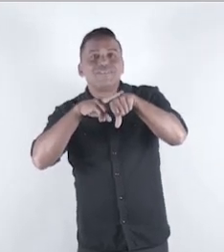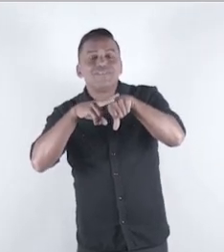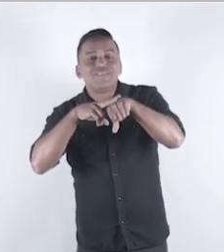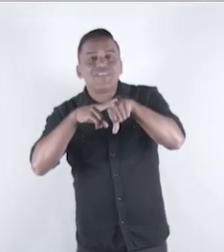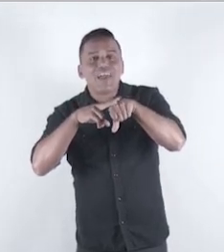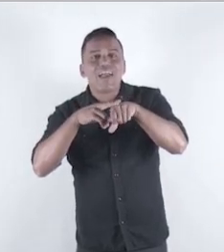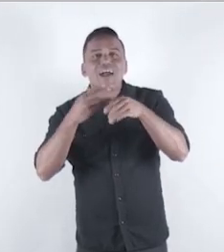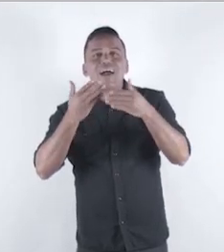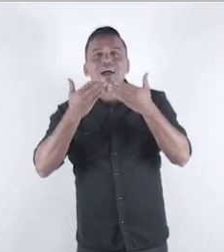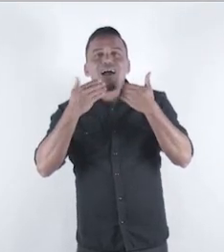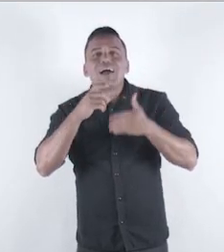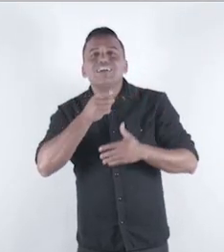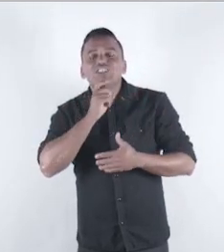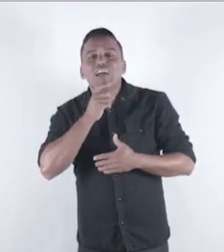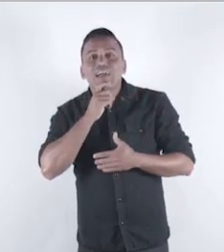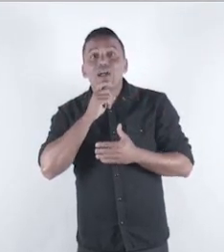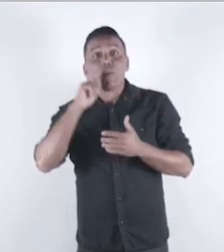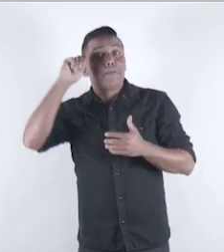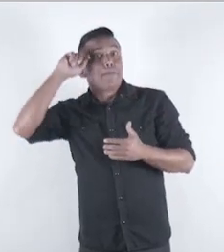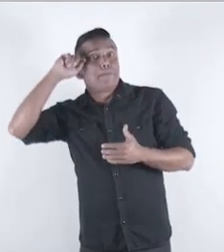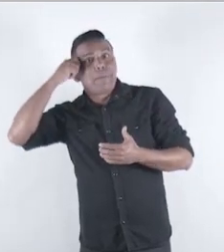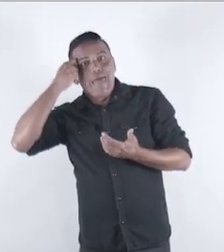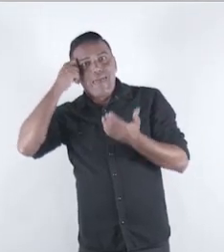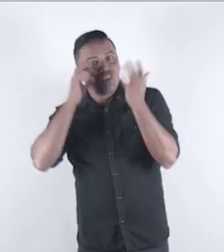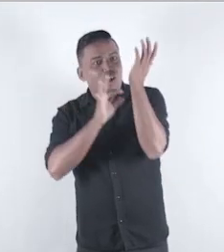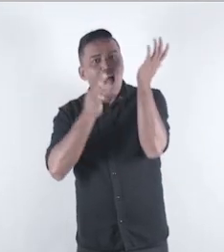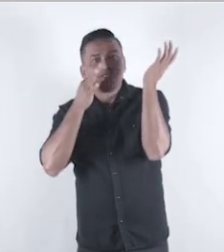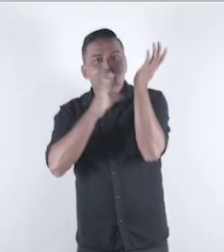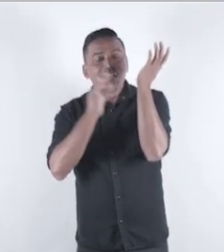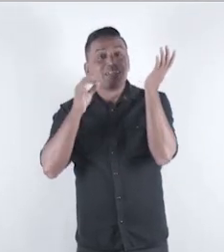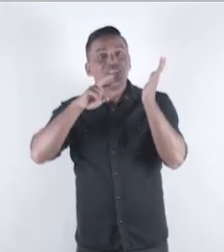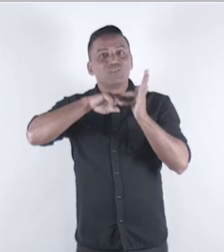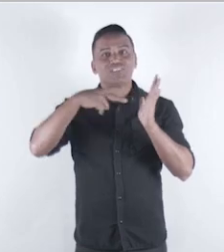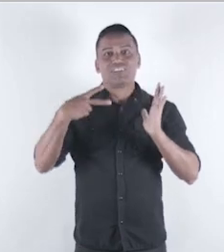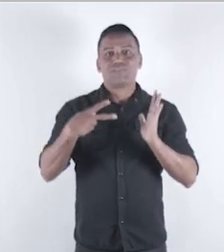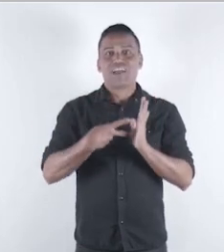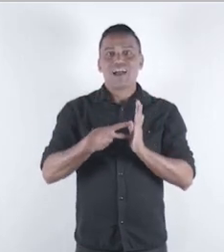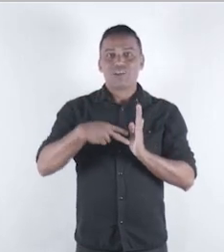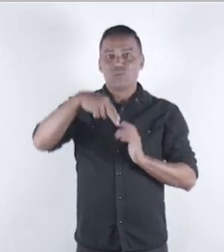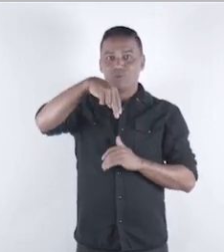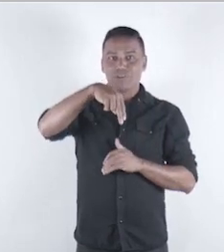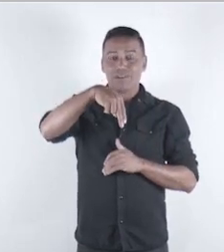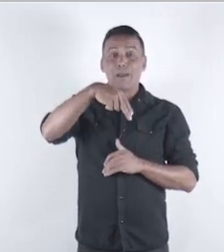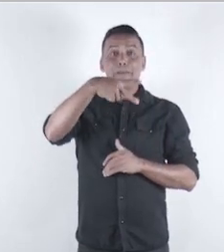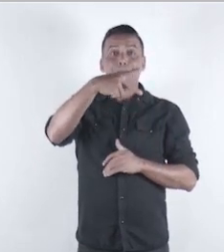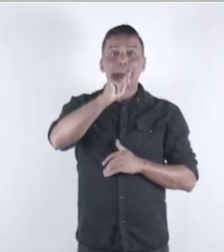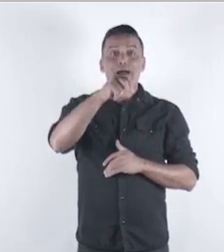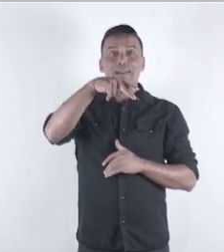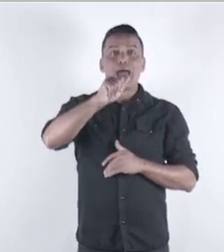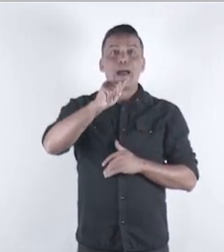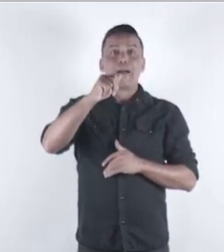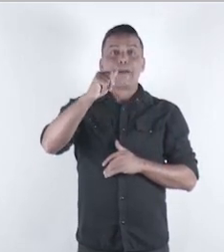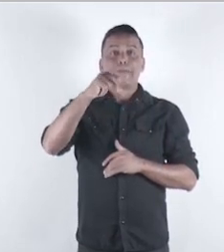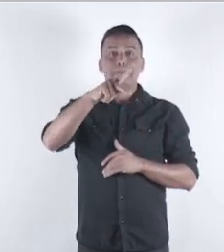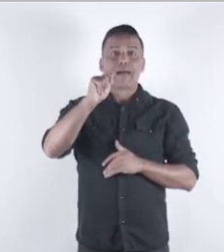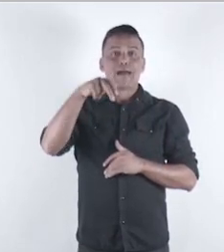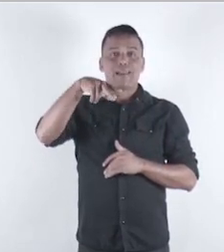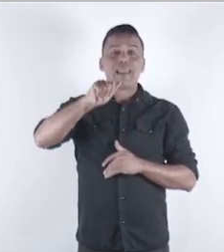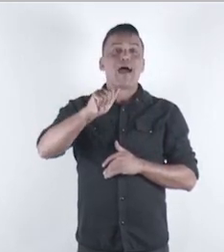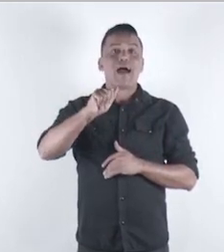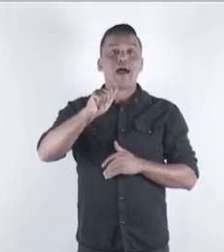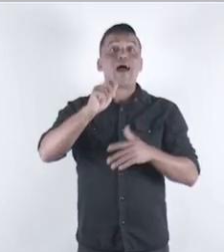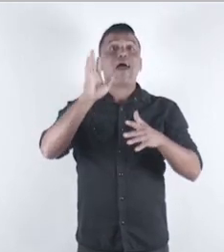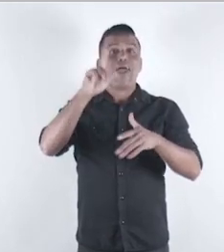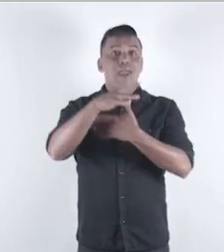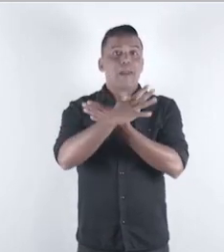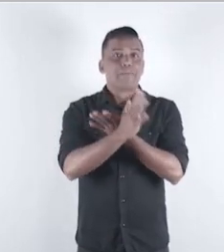jabuticaba. Esse era o verdadeiro significado do seu nome. Paná, paná é borboleta na